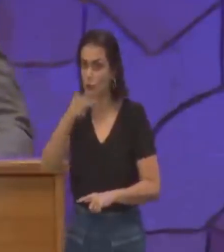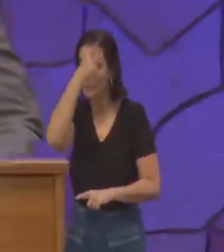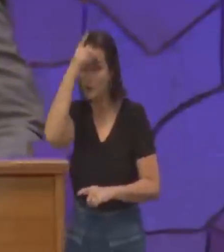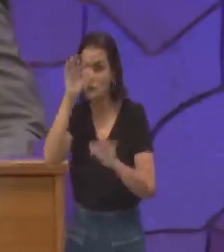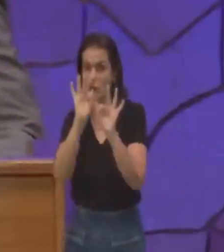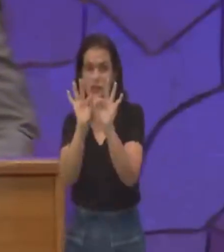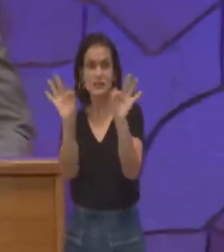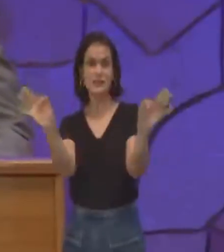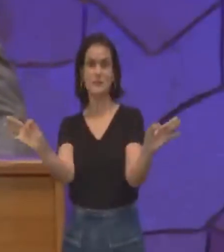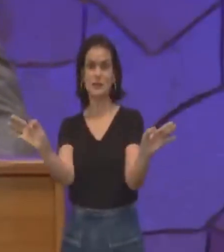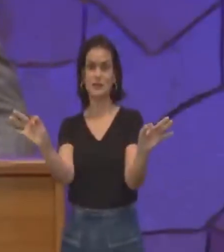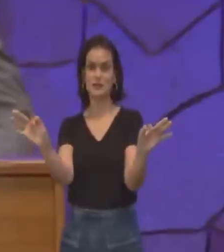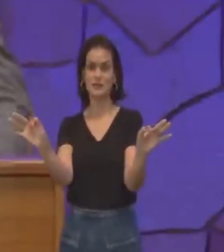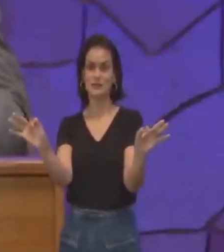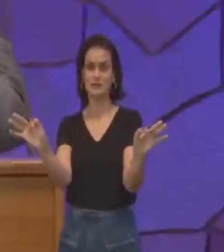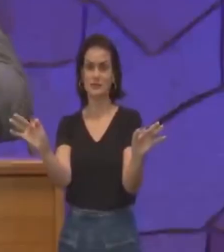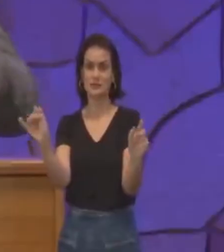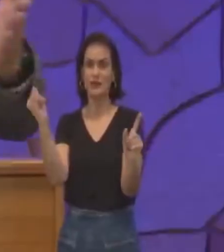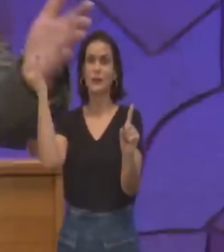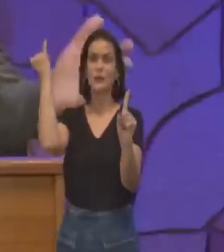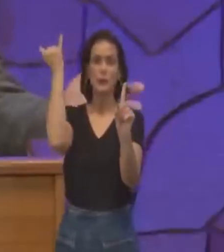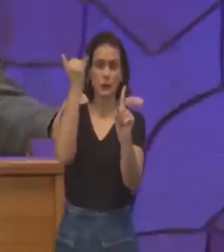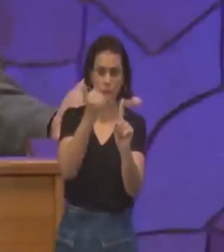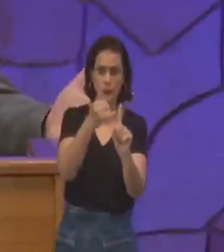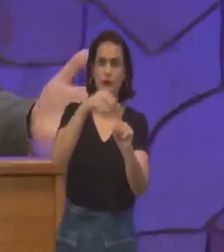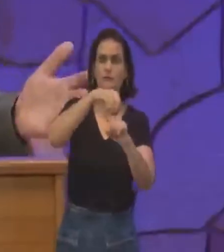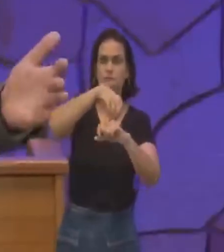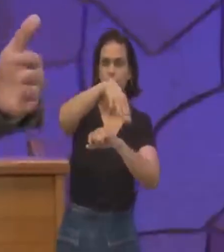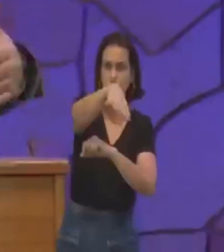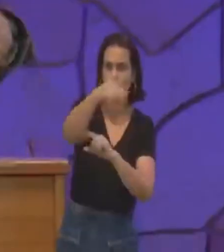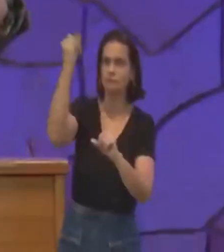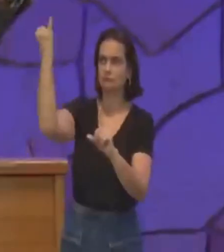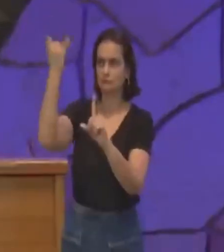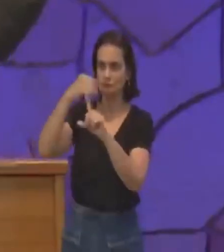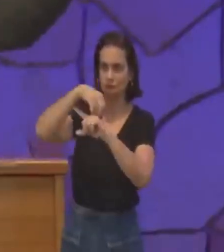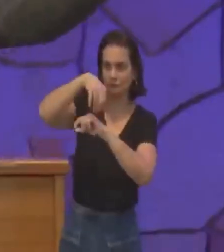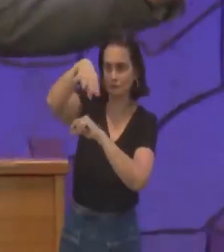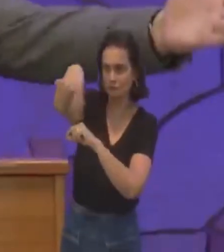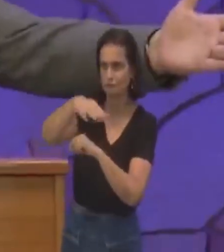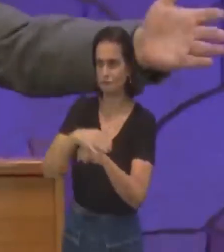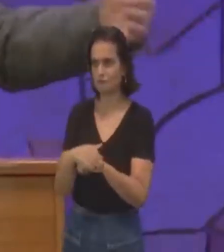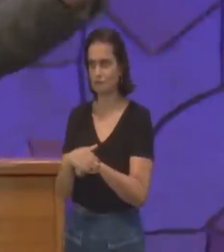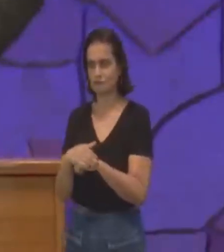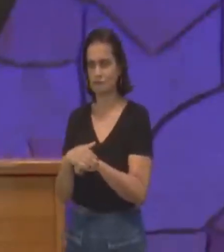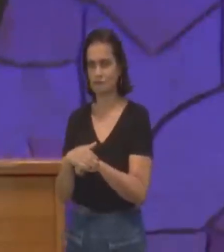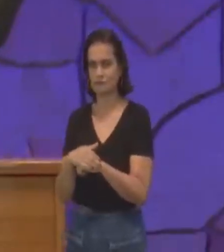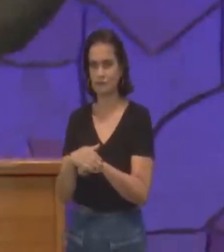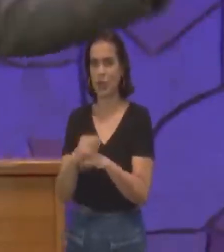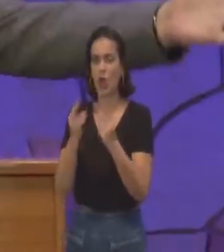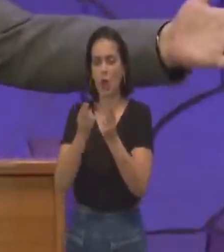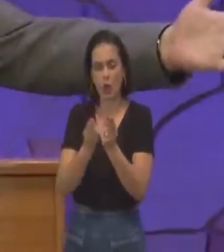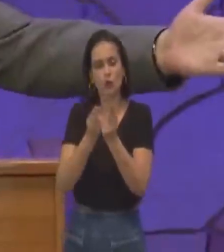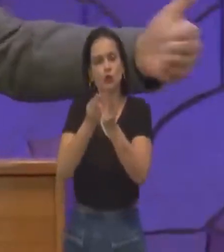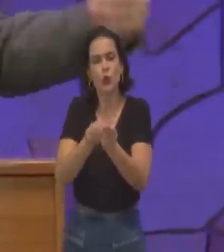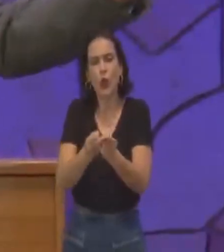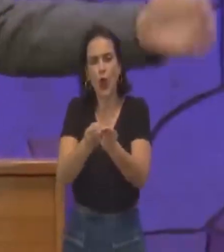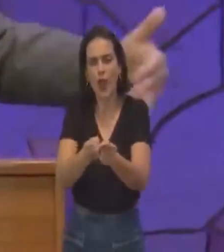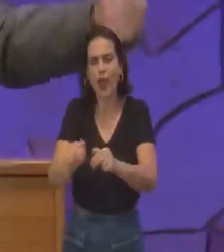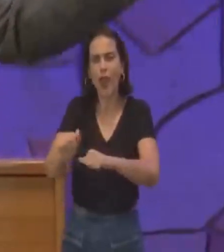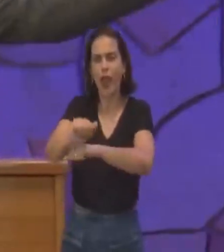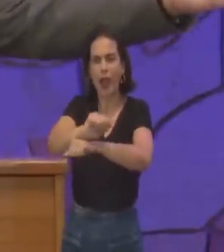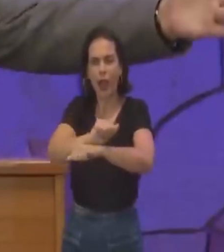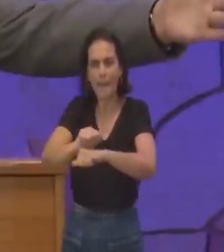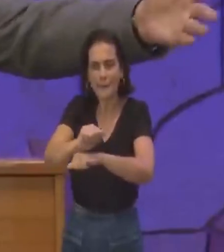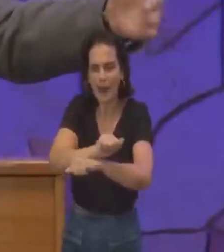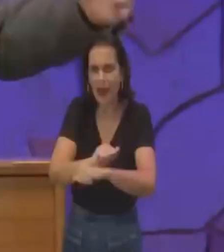foi se revelando gradativamente. Se houvéssemos tempo aqui, falaríamos da revelação a Noé, falaríamos da revelação a Abraão, a